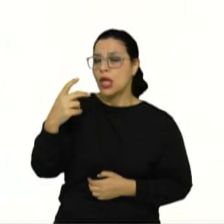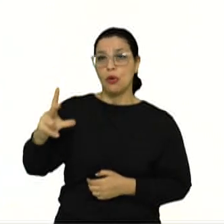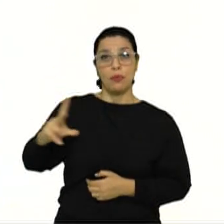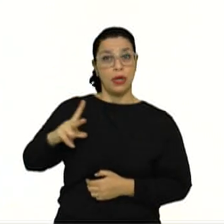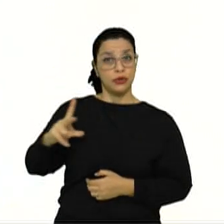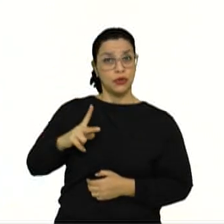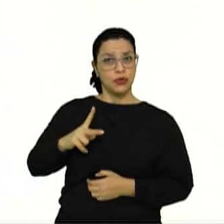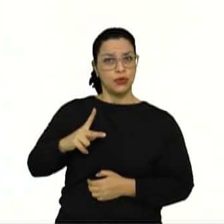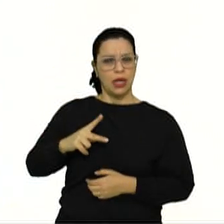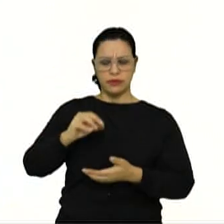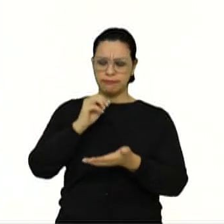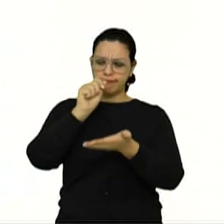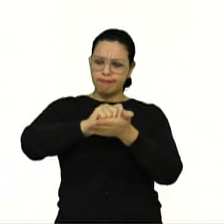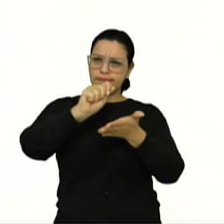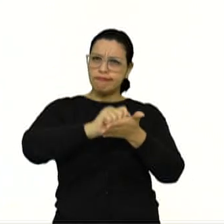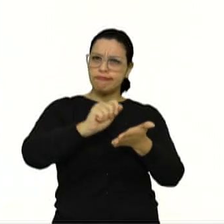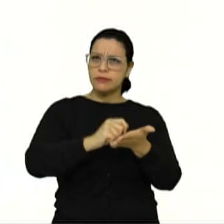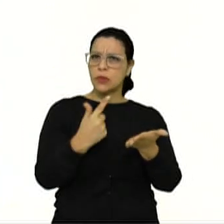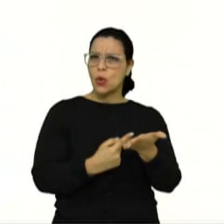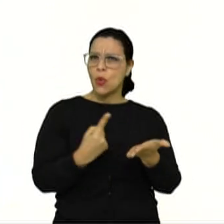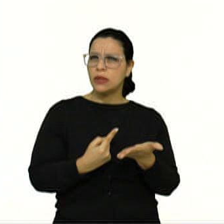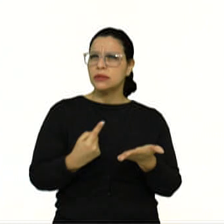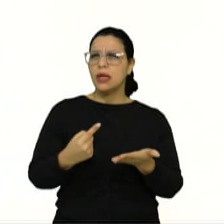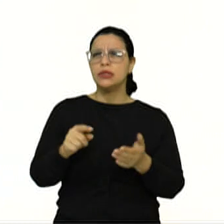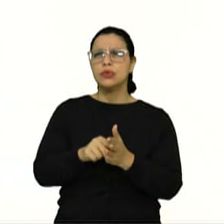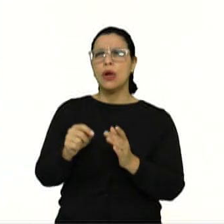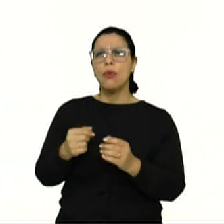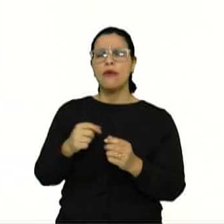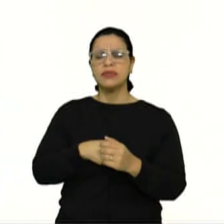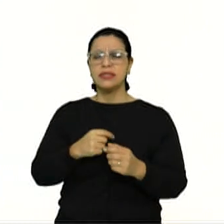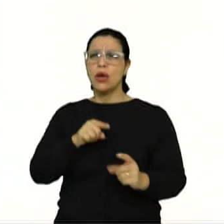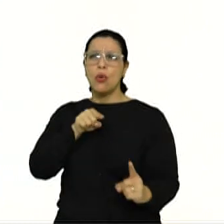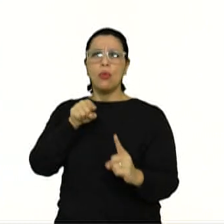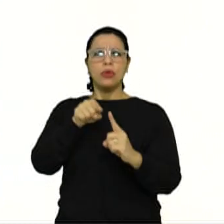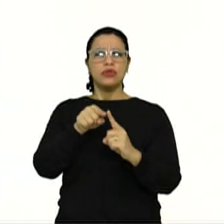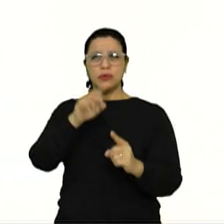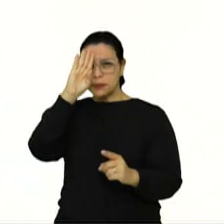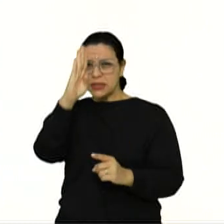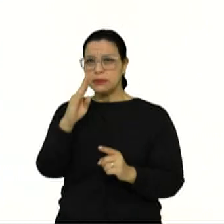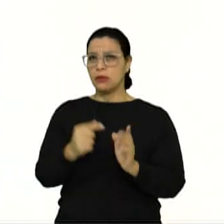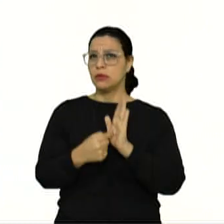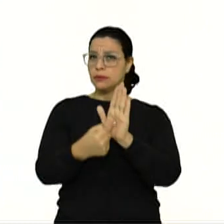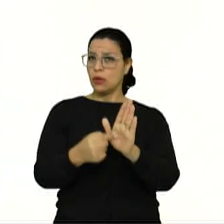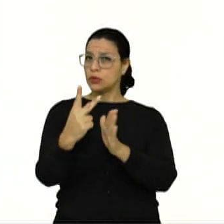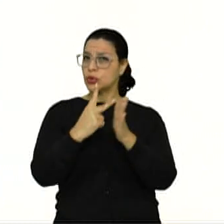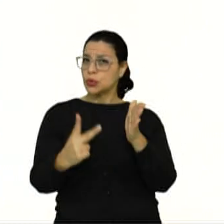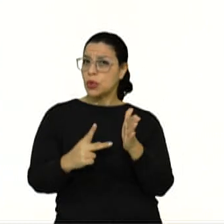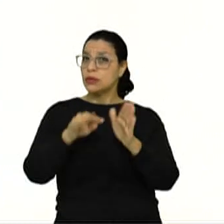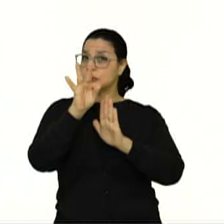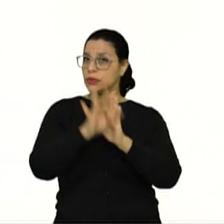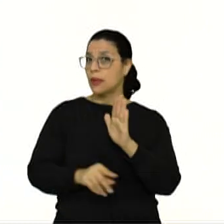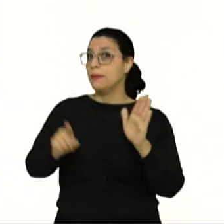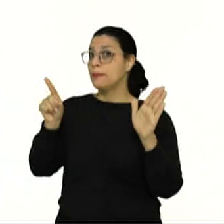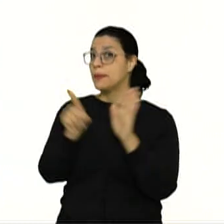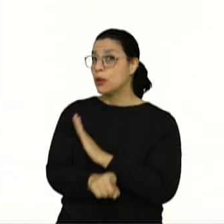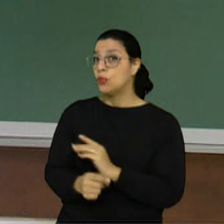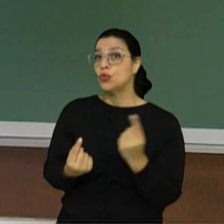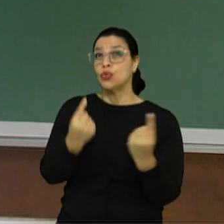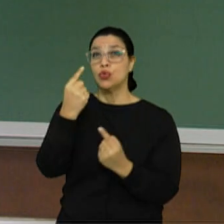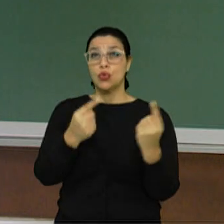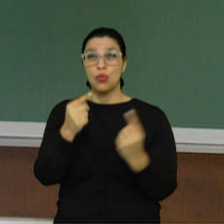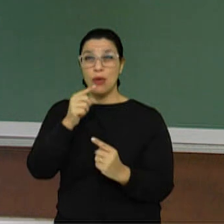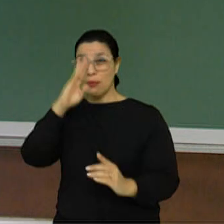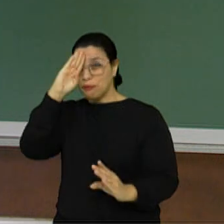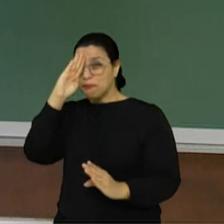peço que você escreva no seu caderno qual é a mensagem central transmitida pelo poeta. Atenção na pergunta, qual é